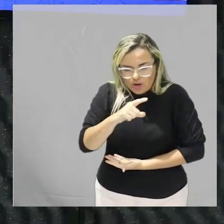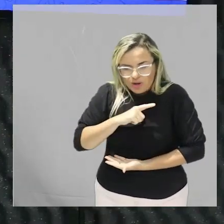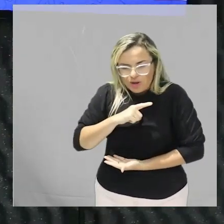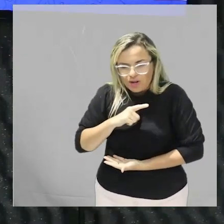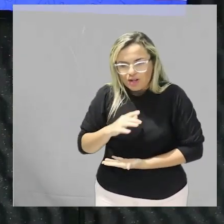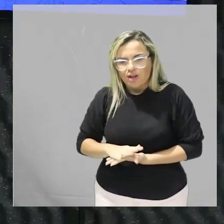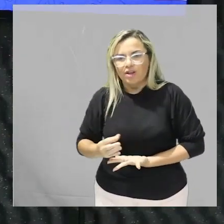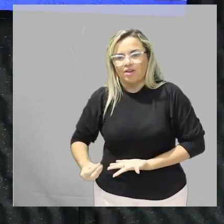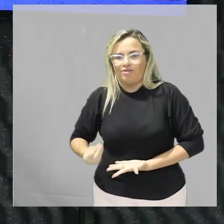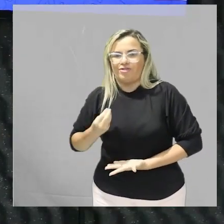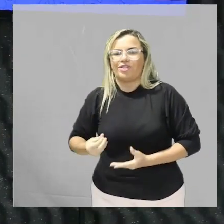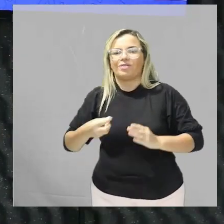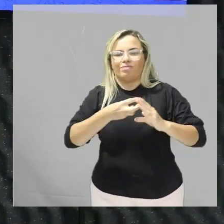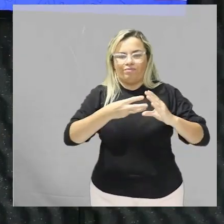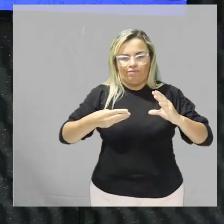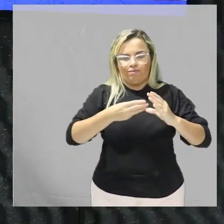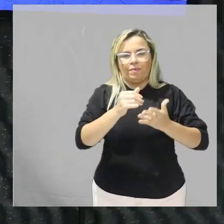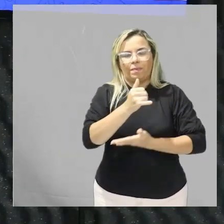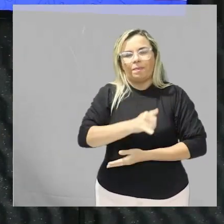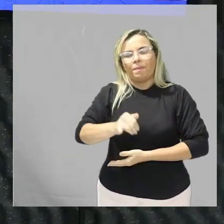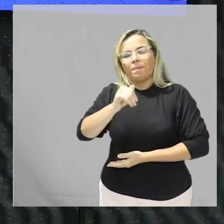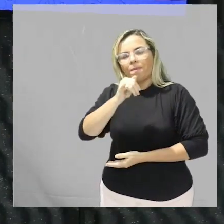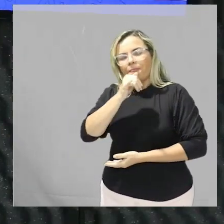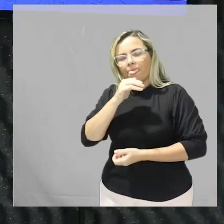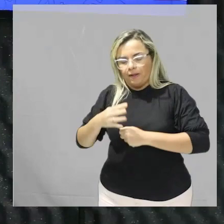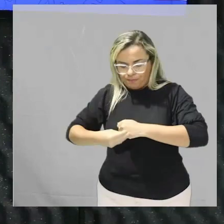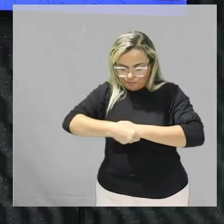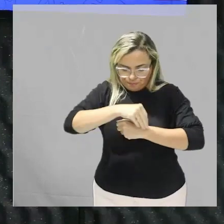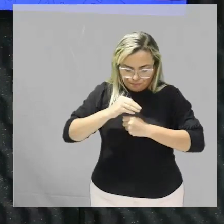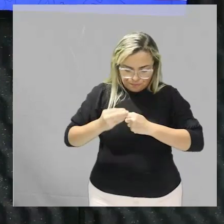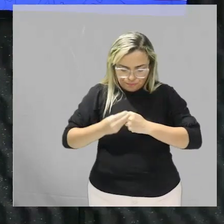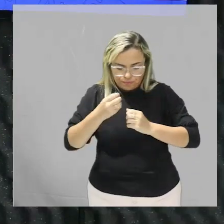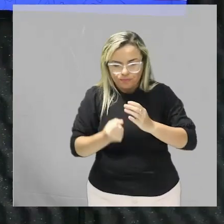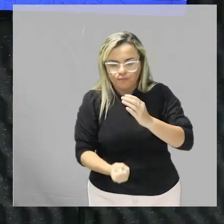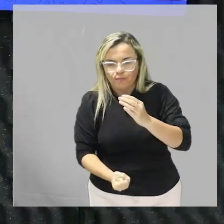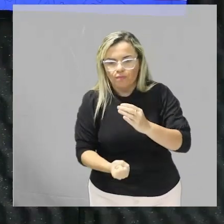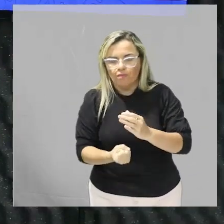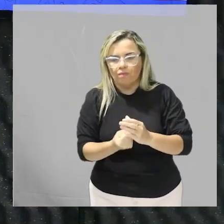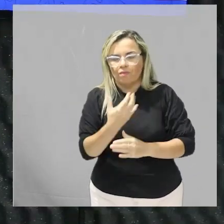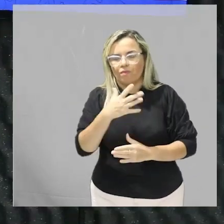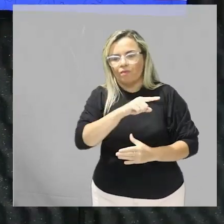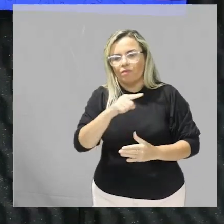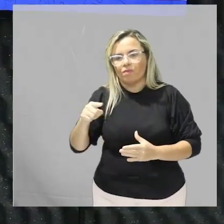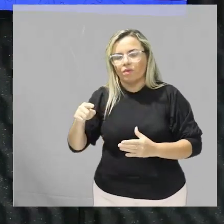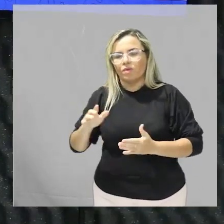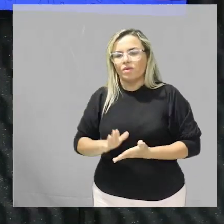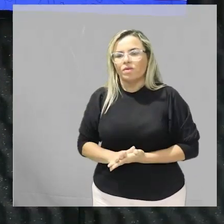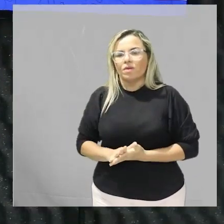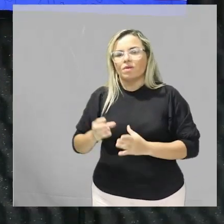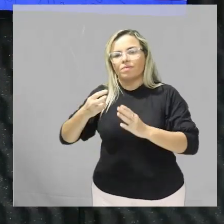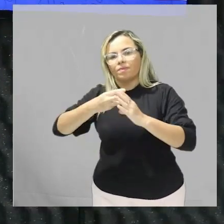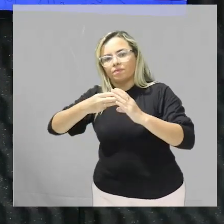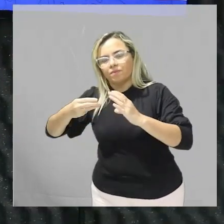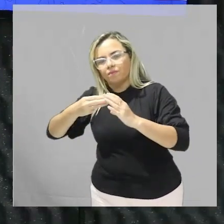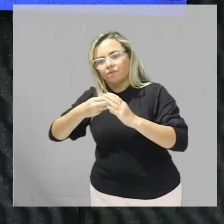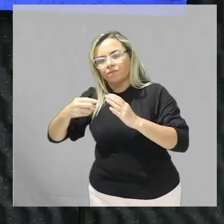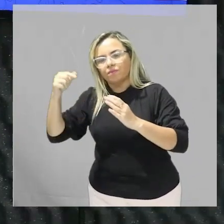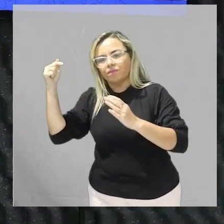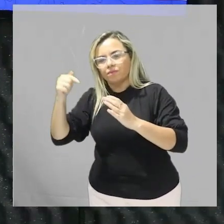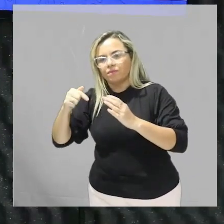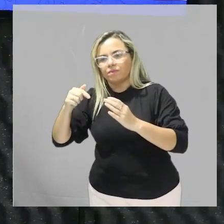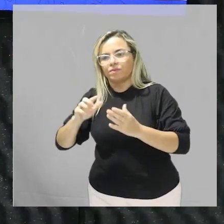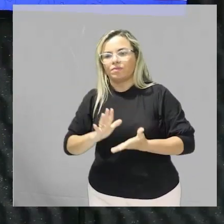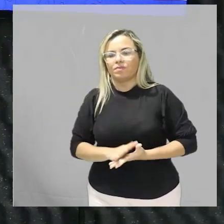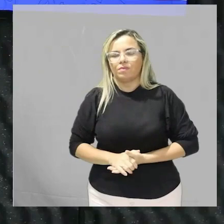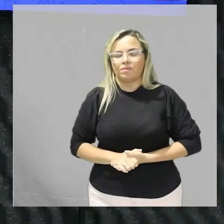é a célula. Então, por exemplo, as moléculas elas vão originar as partes da célula. Essas partes